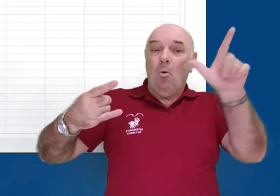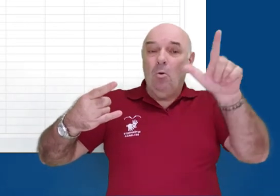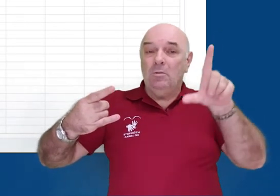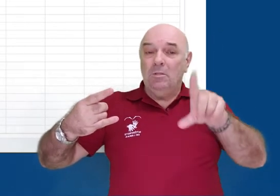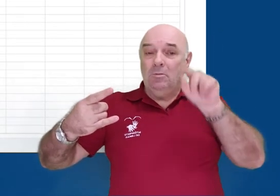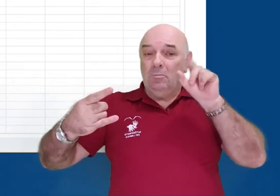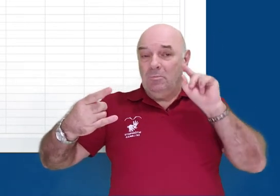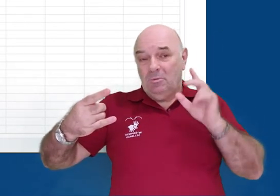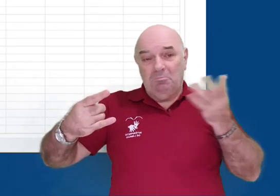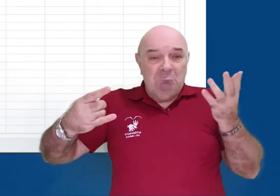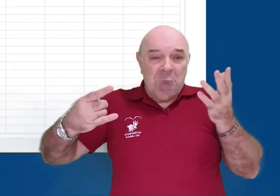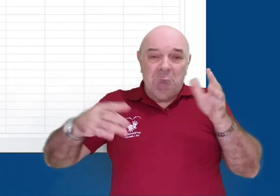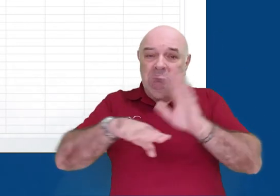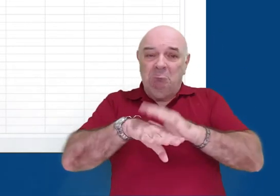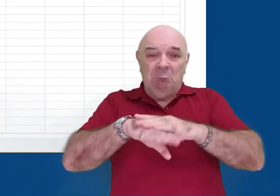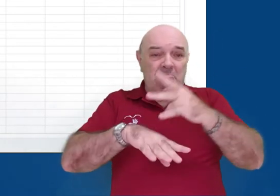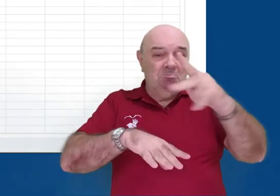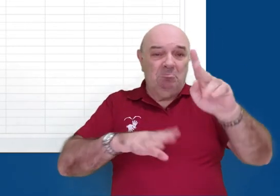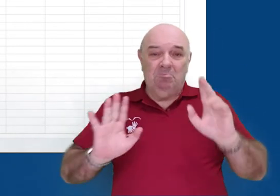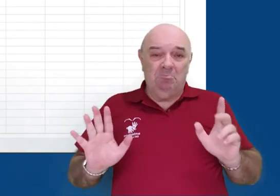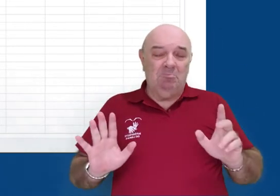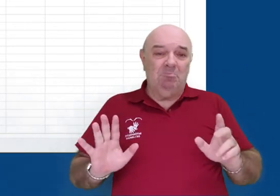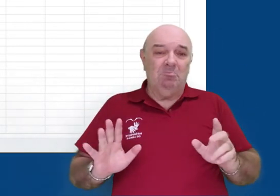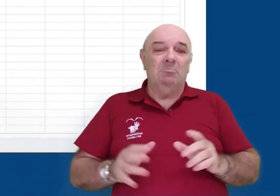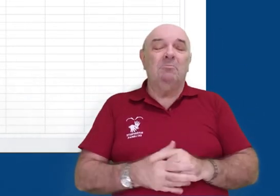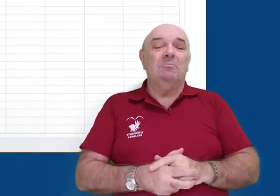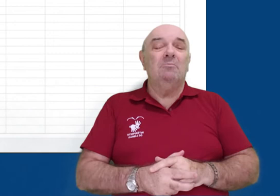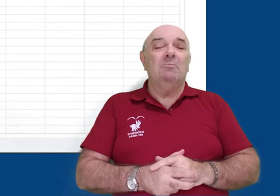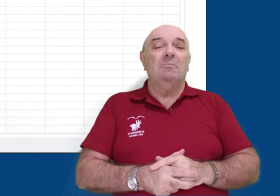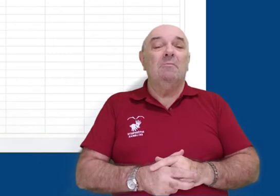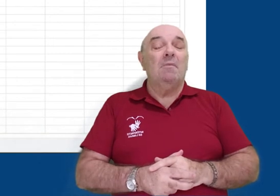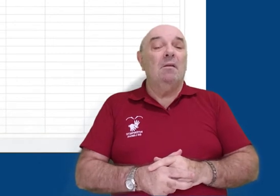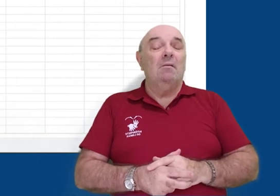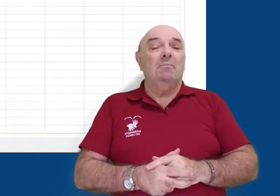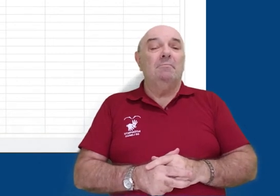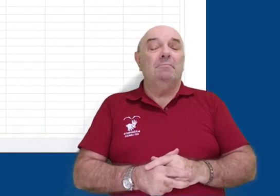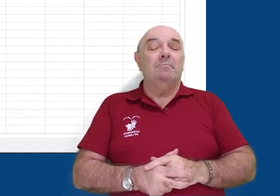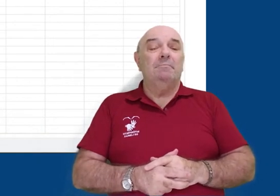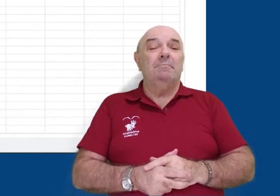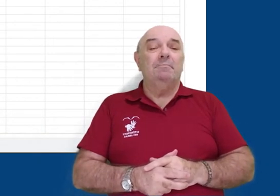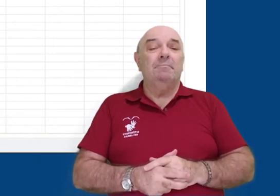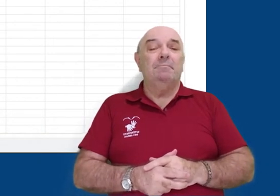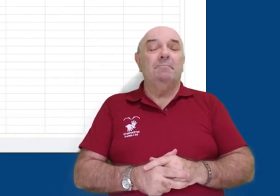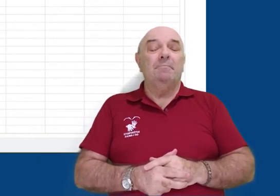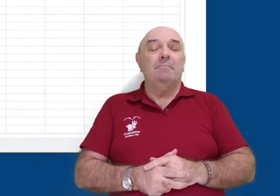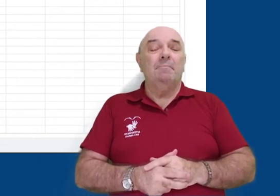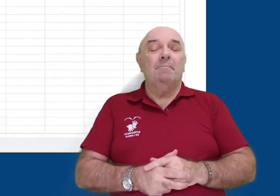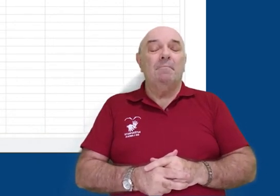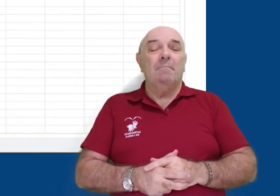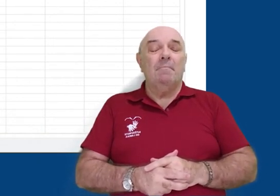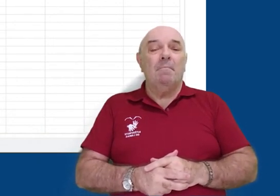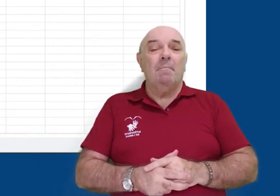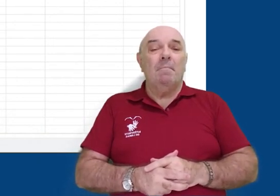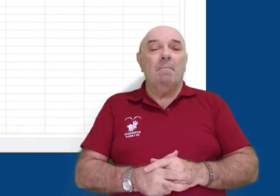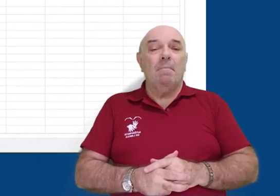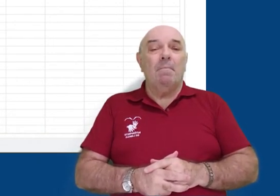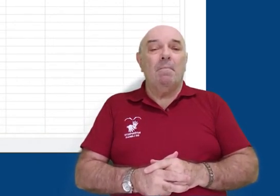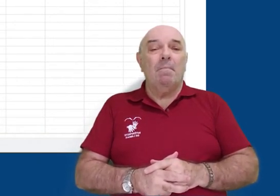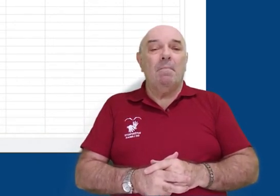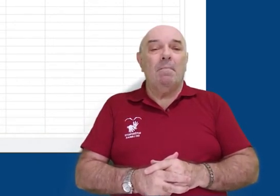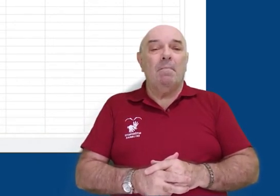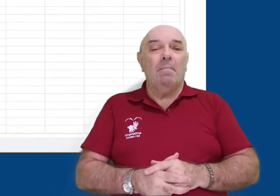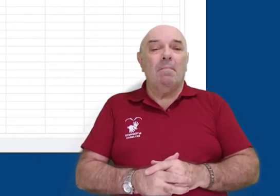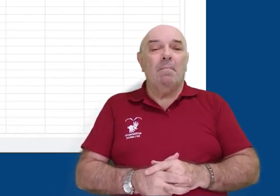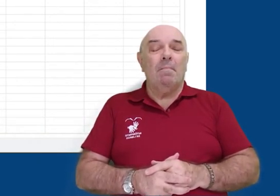tenha muitas opções e que era apenas uma ou duas você pode clicar em limpar abaixo do filtro por valores e depois selecionar só